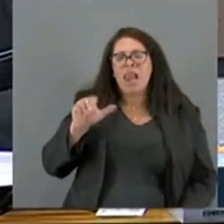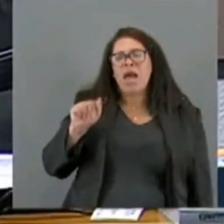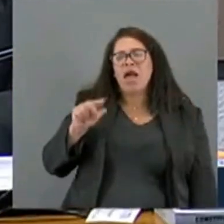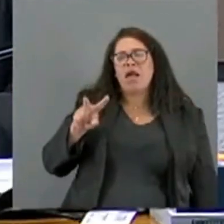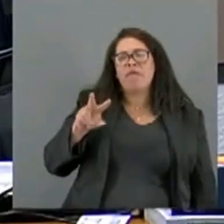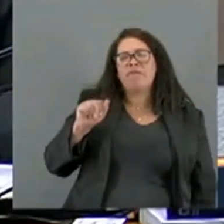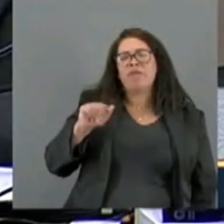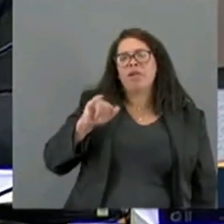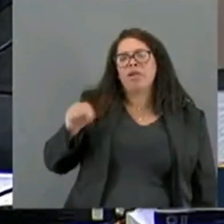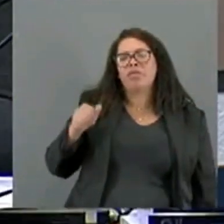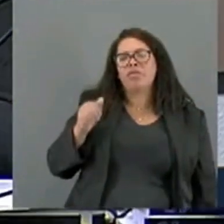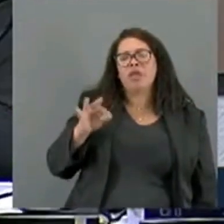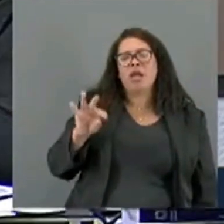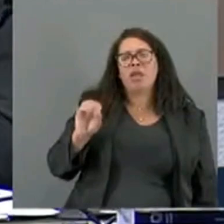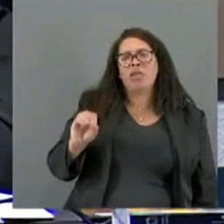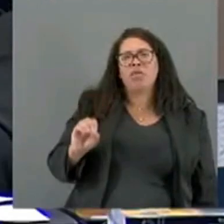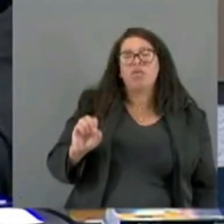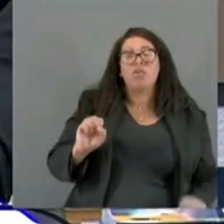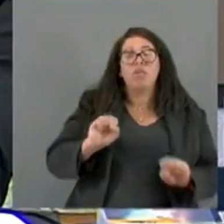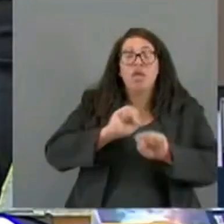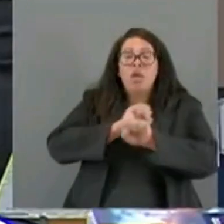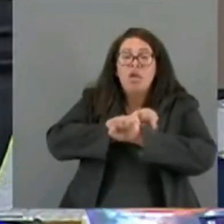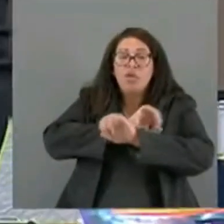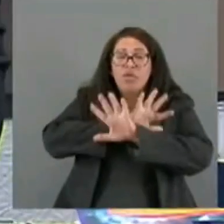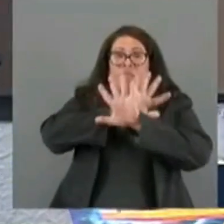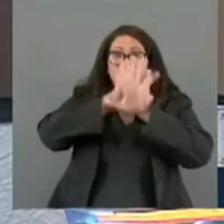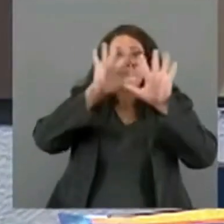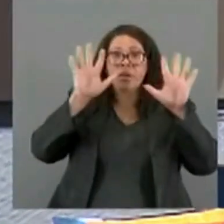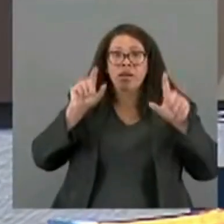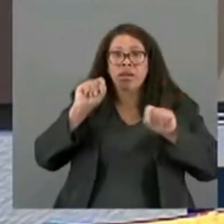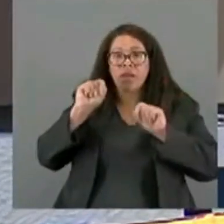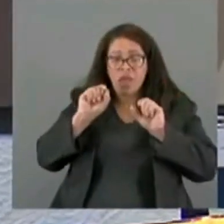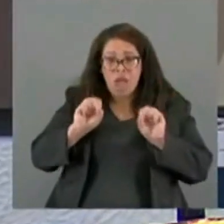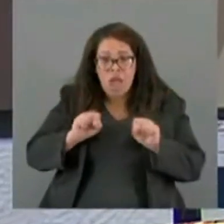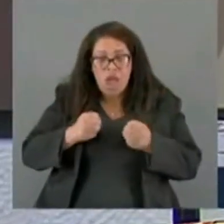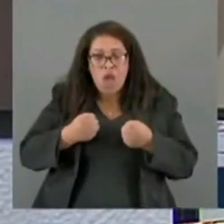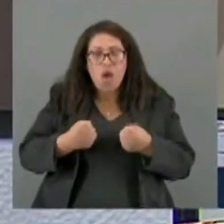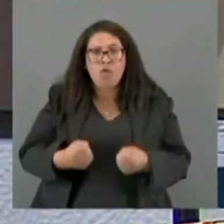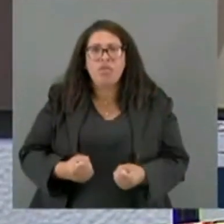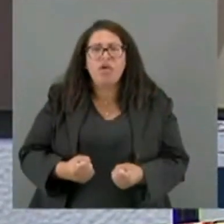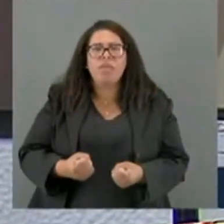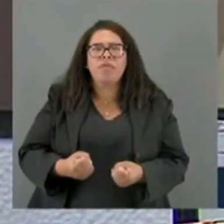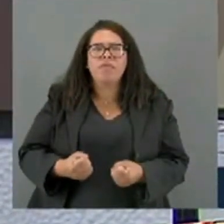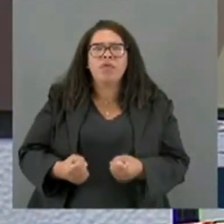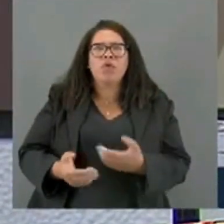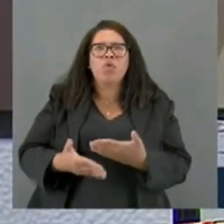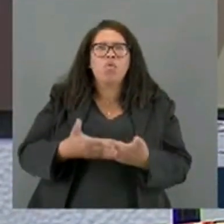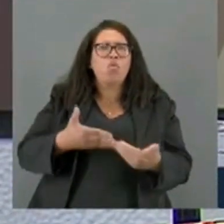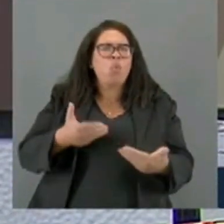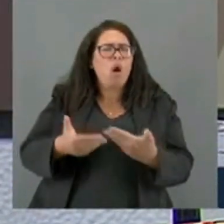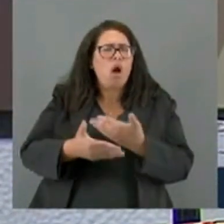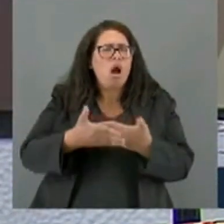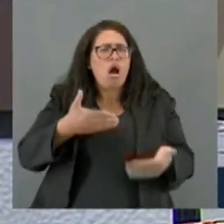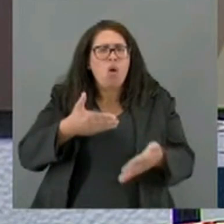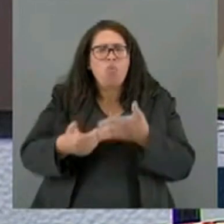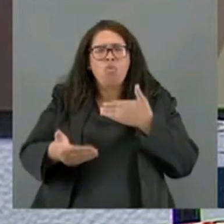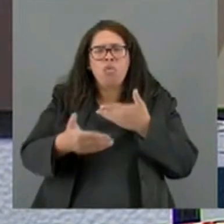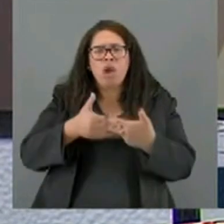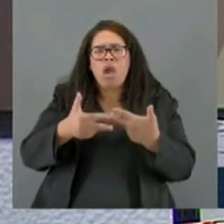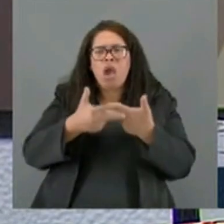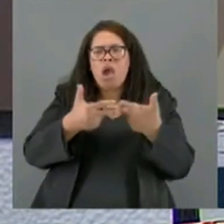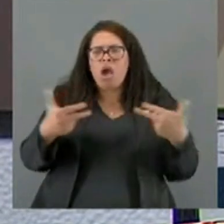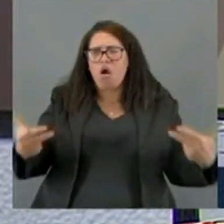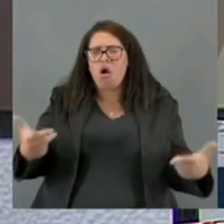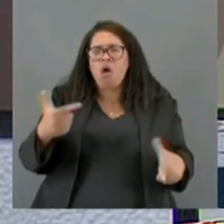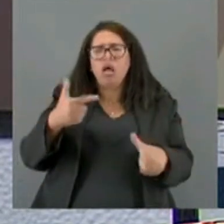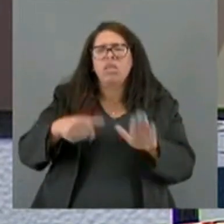primeiro lugar, eu deixo bem claro aqui que defendo a apuração de qualquer crime